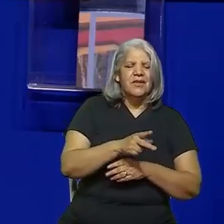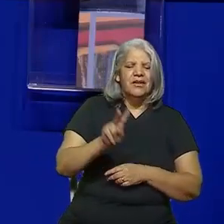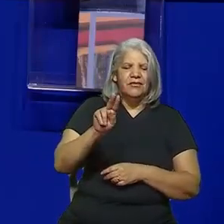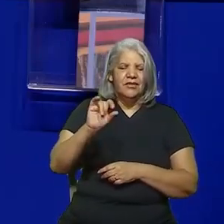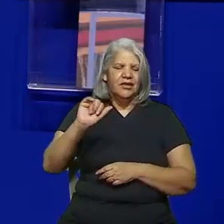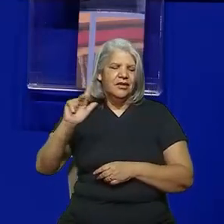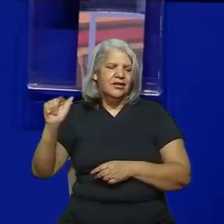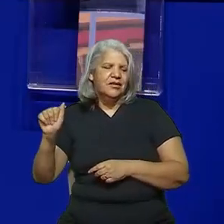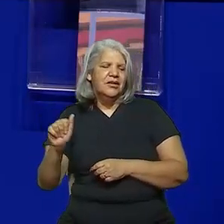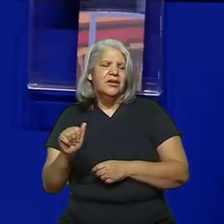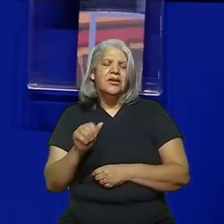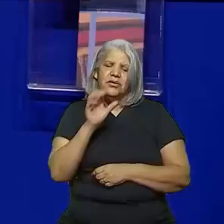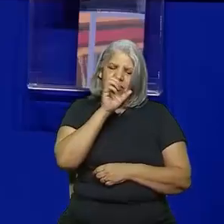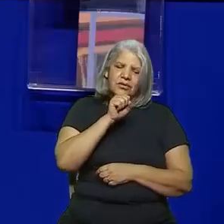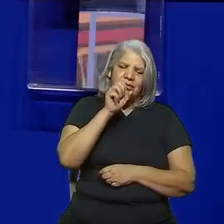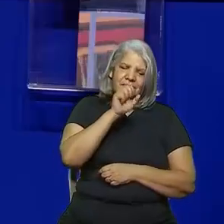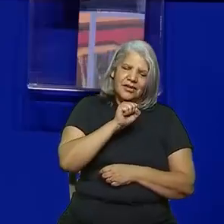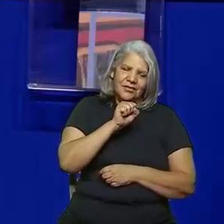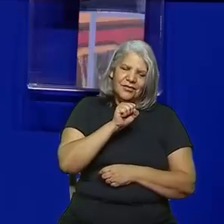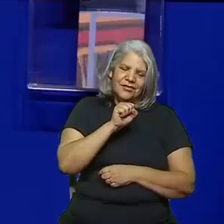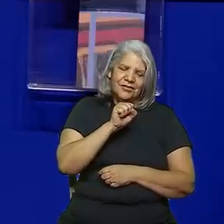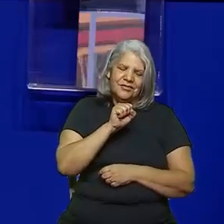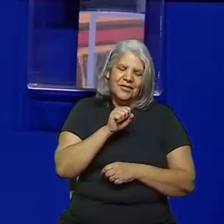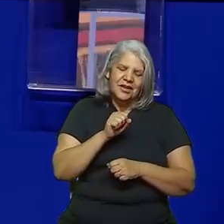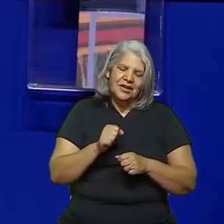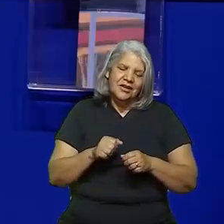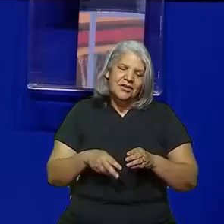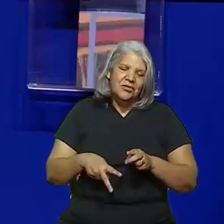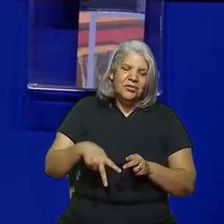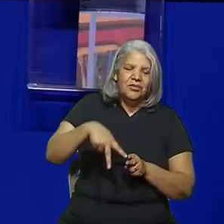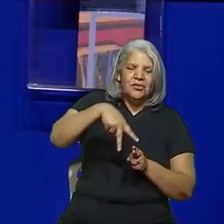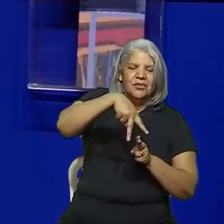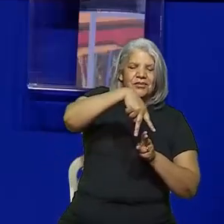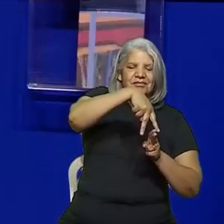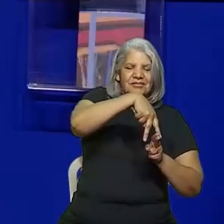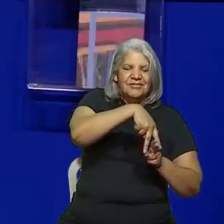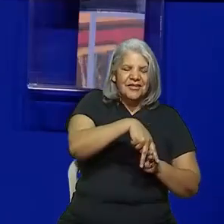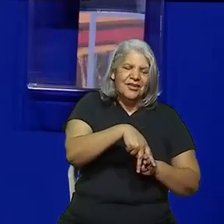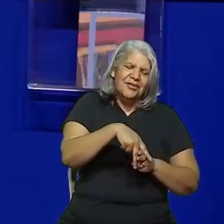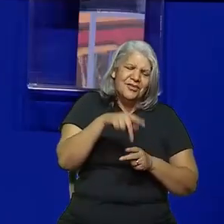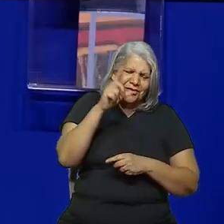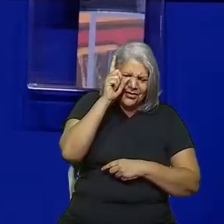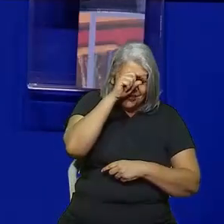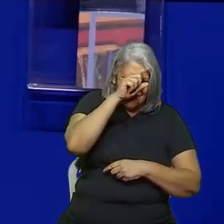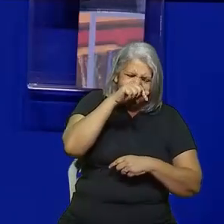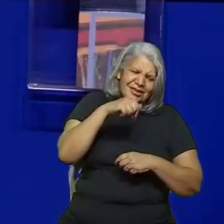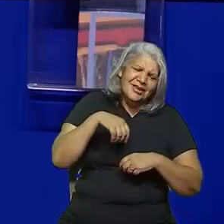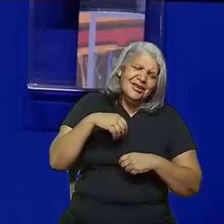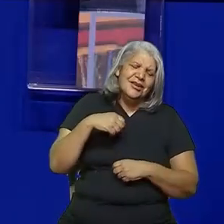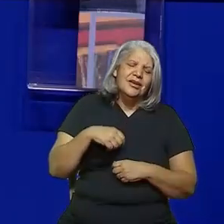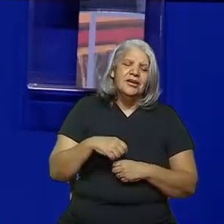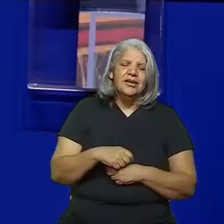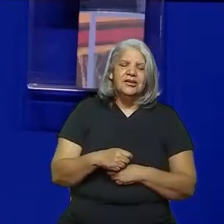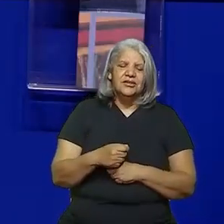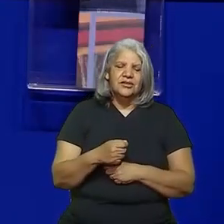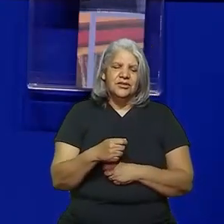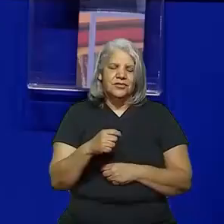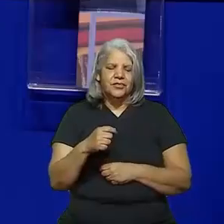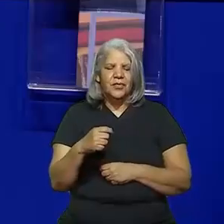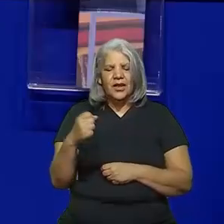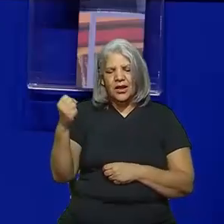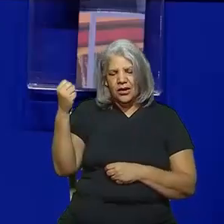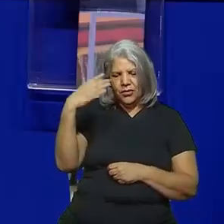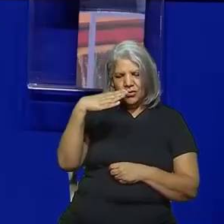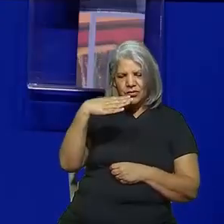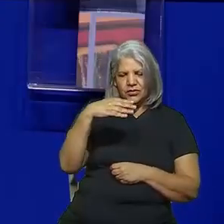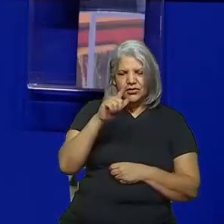ele ia, chegava, montava aquilo com uma dificuldade enorme. Aí tinha lampiões,